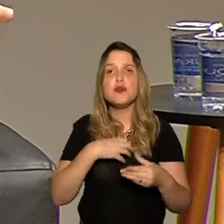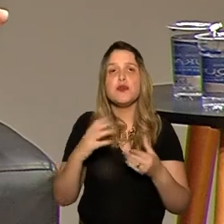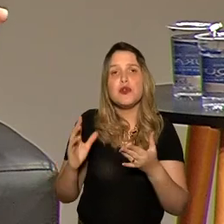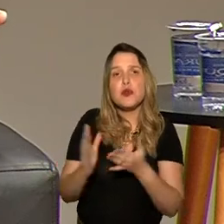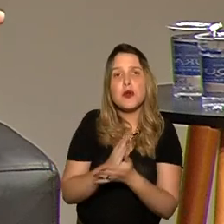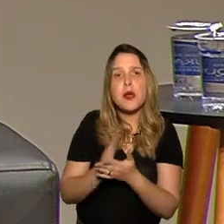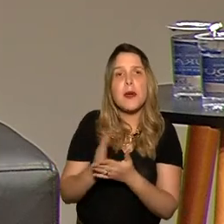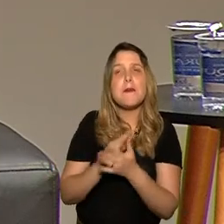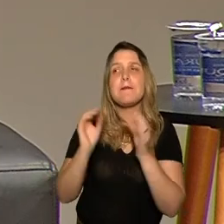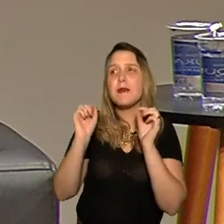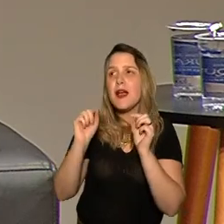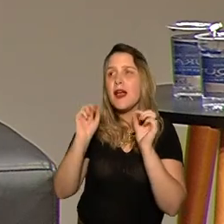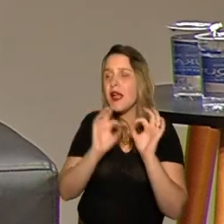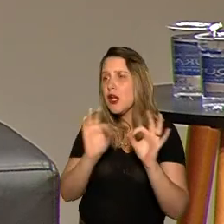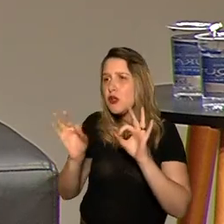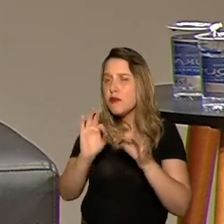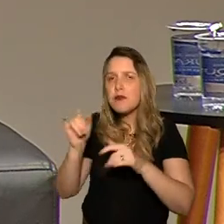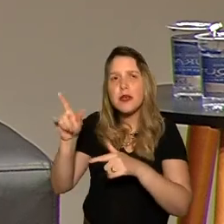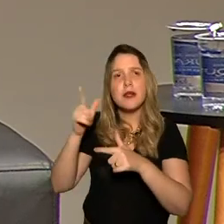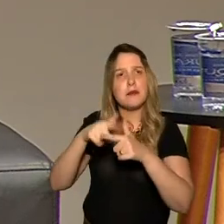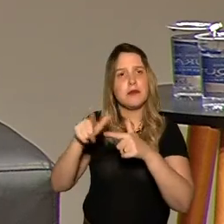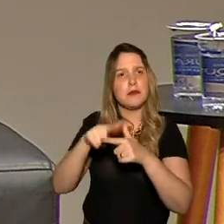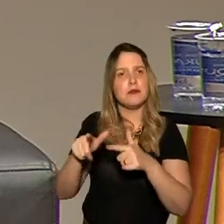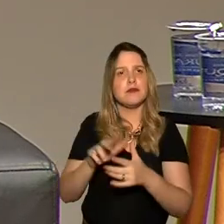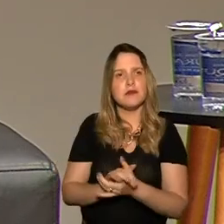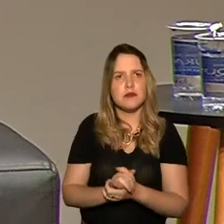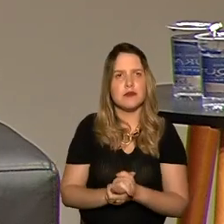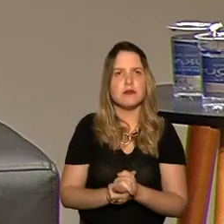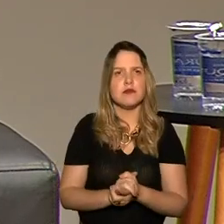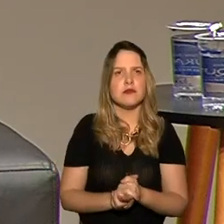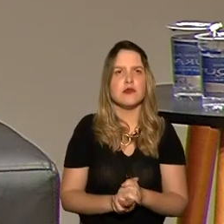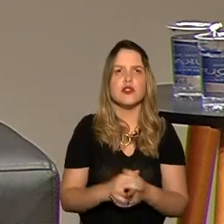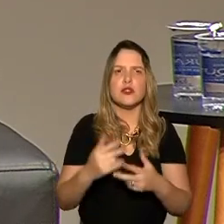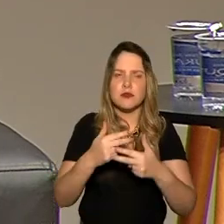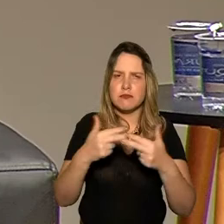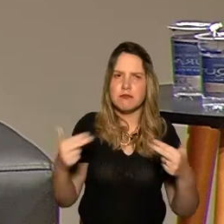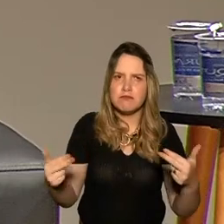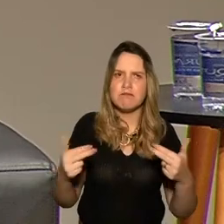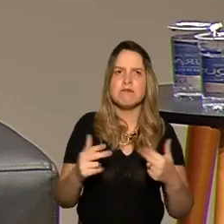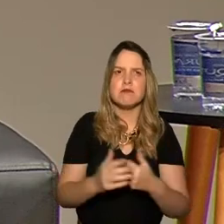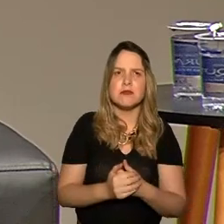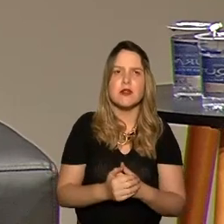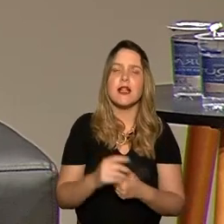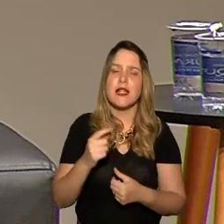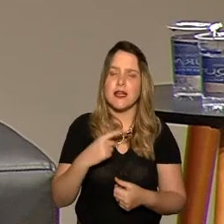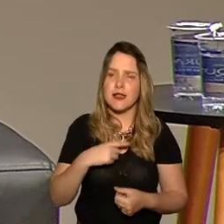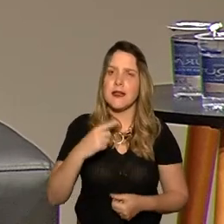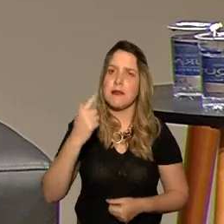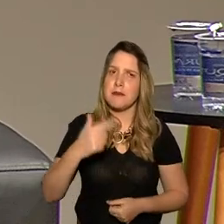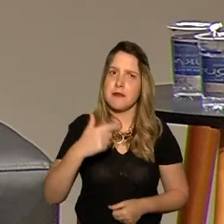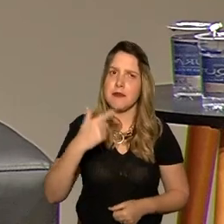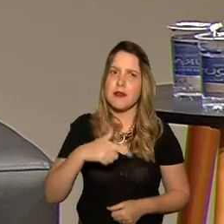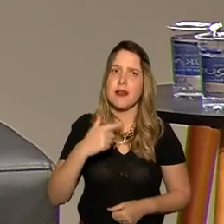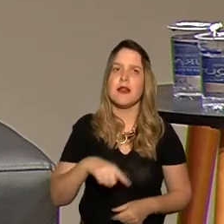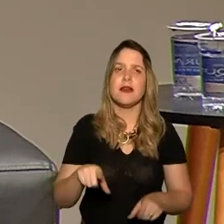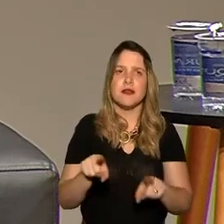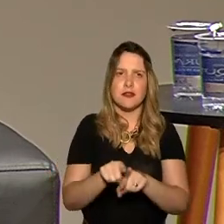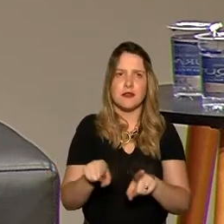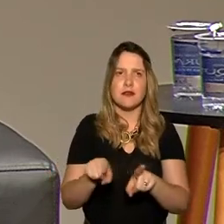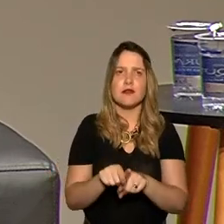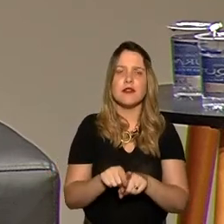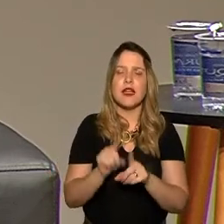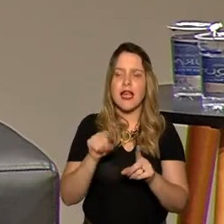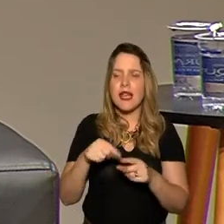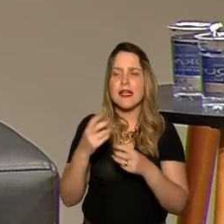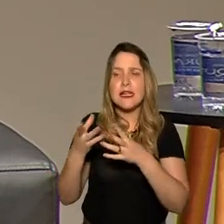para problemas problemáticas que são pungentes da contemporaneidade problemáticas dessas que também diz